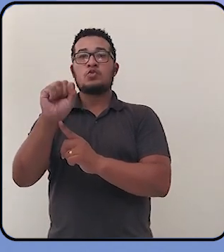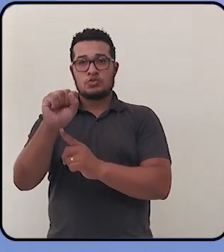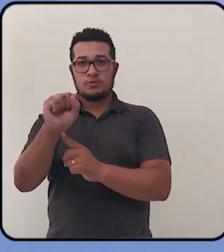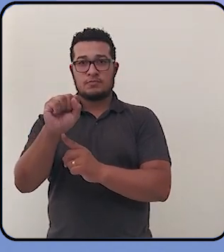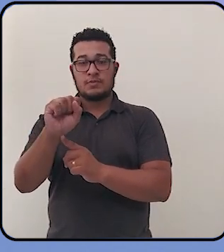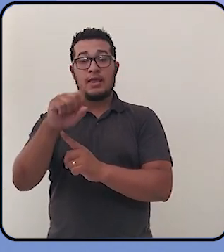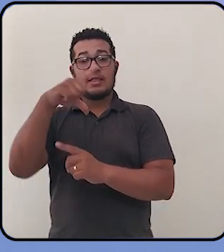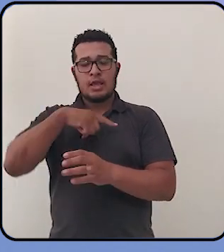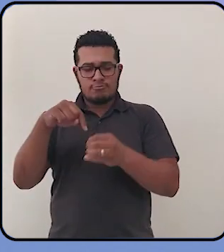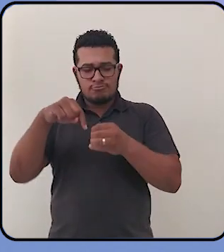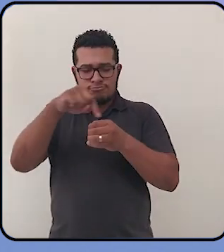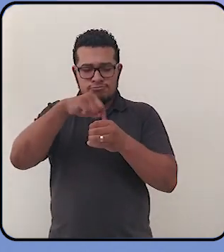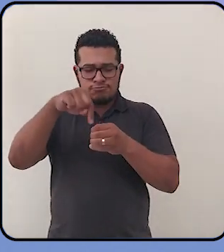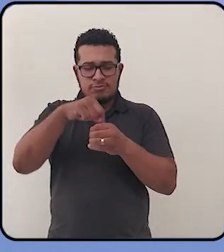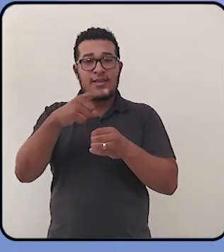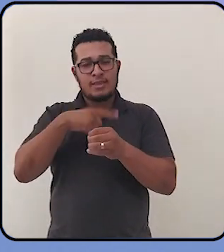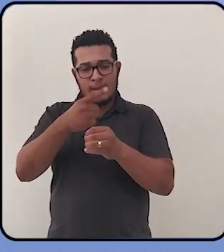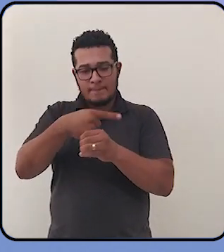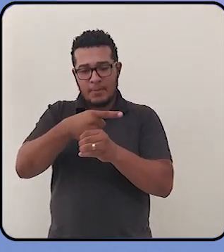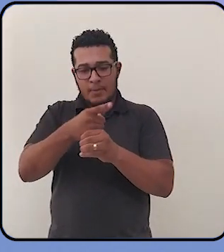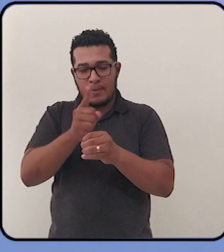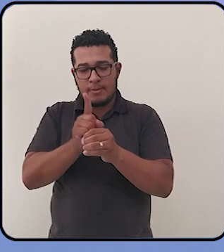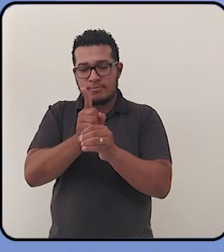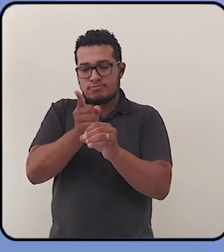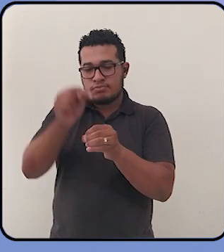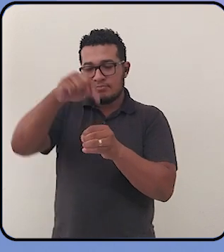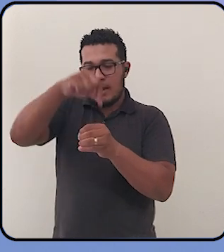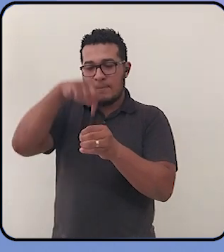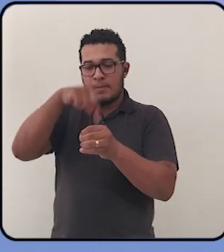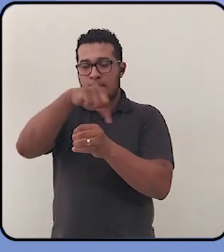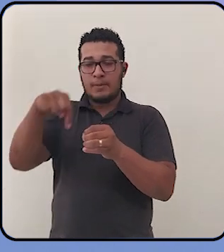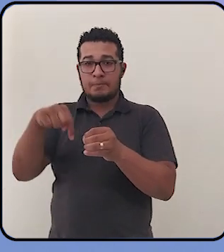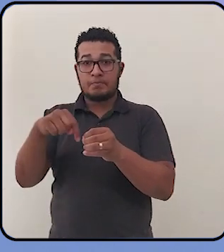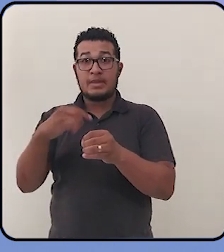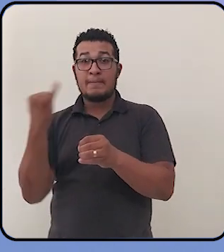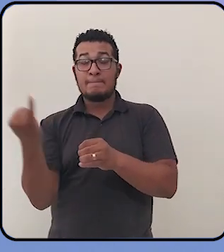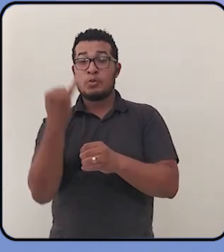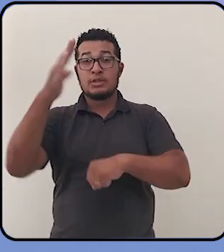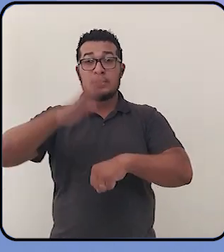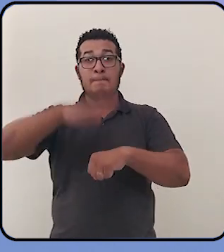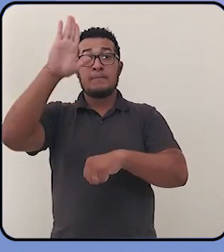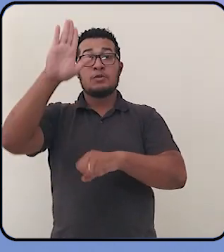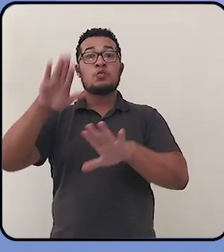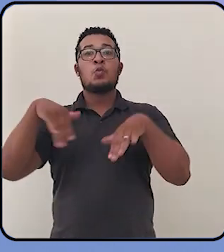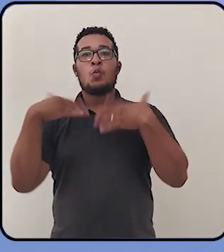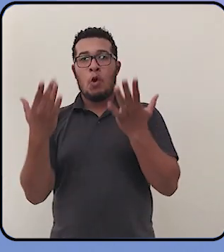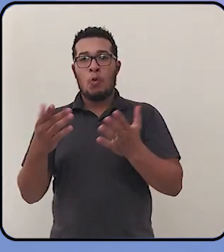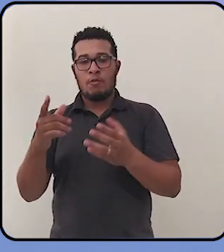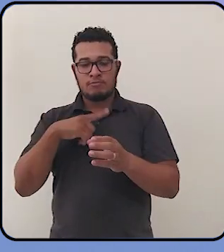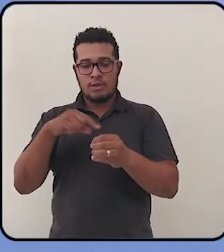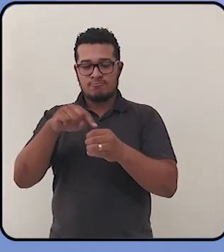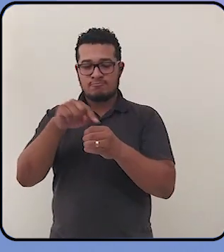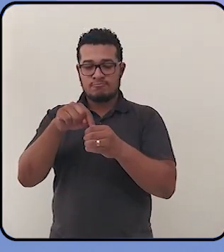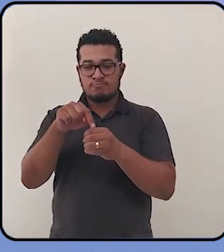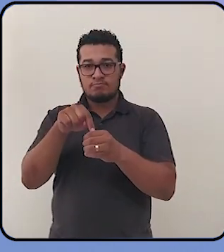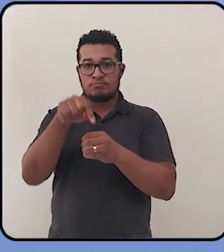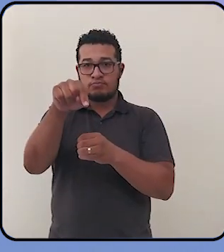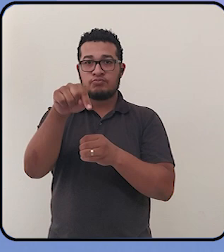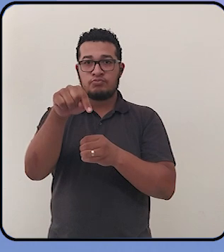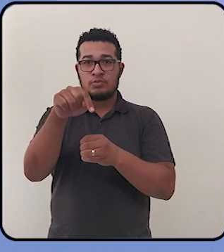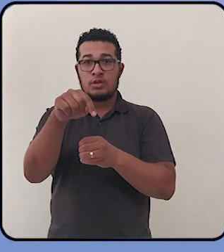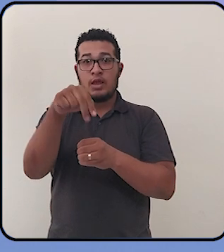os 16 pontos. Os mais importantes são os pontos cardeais, representados